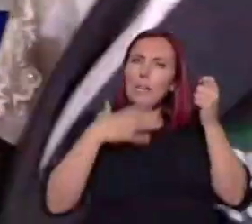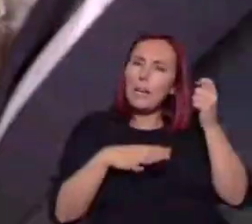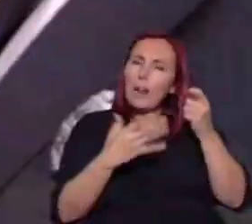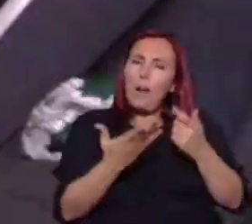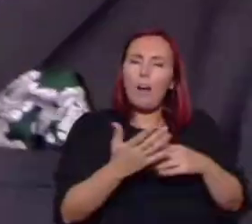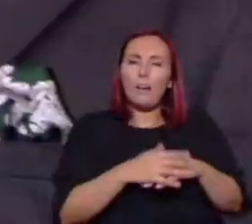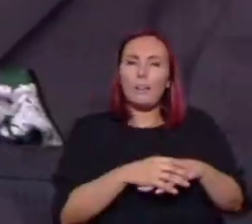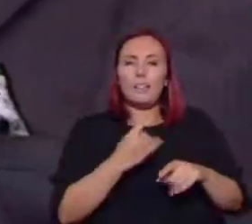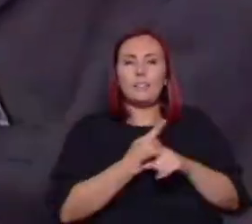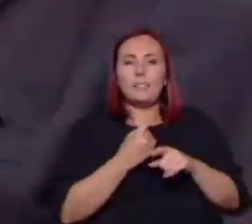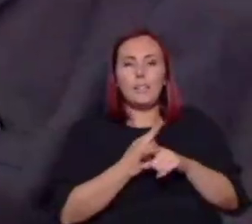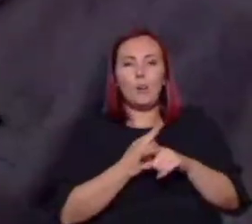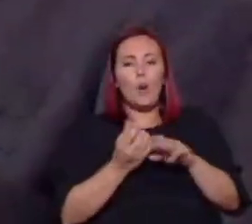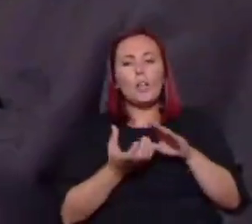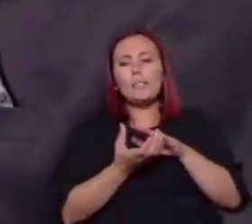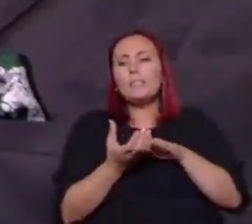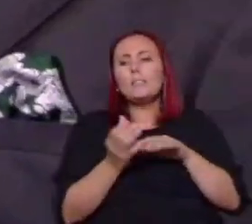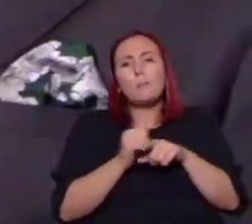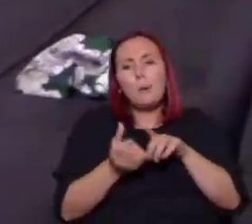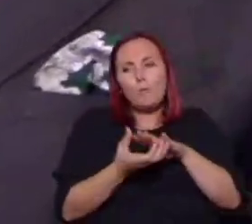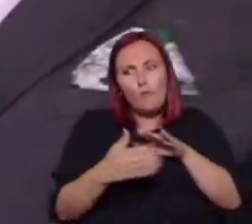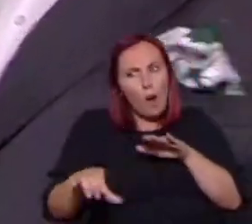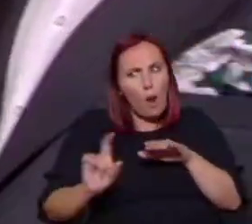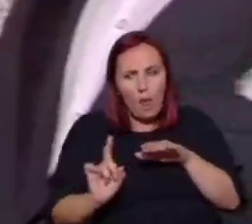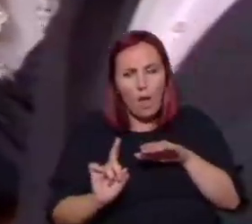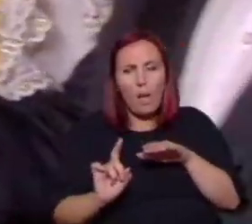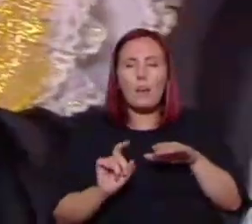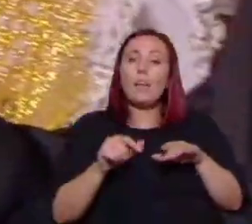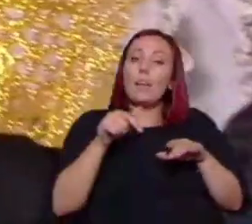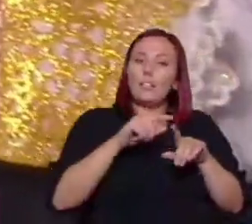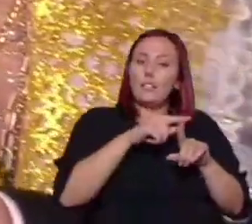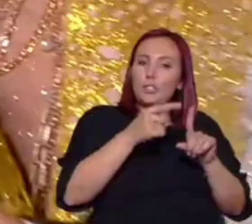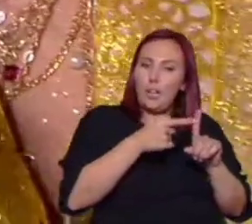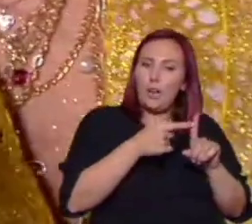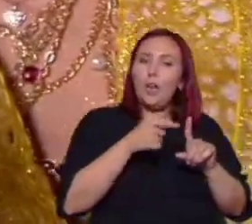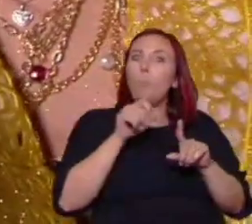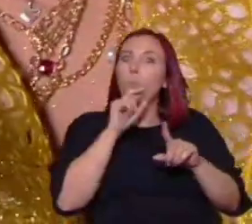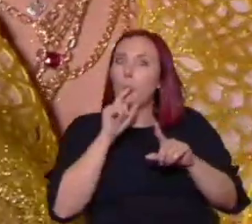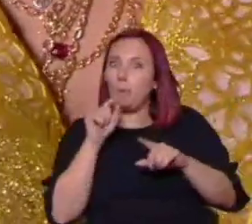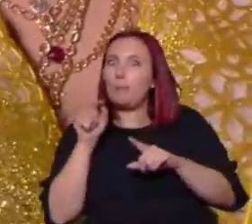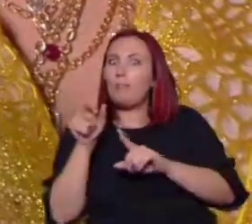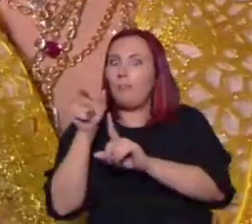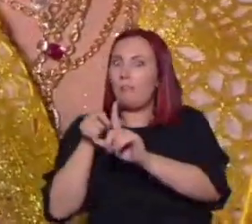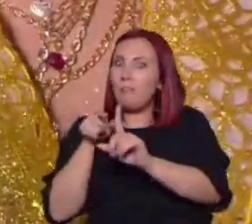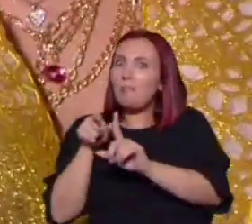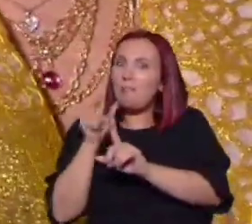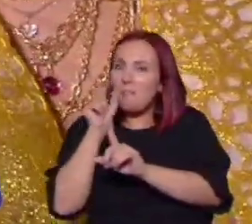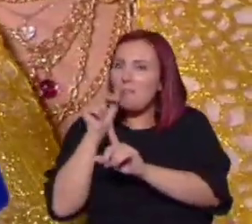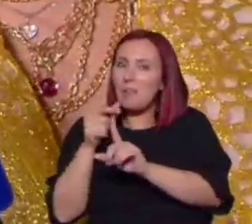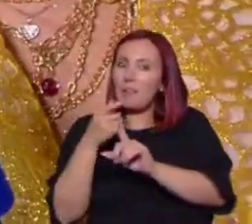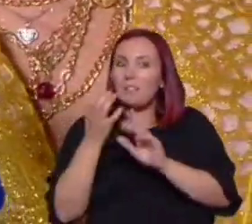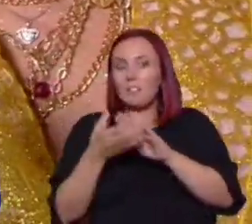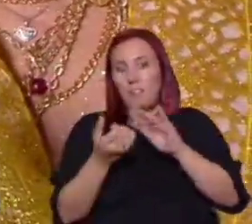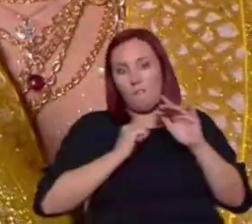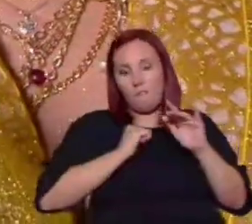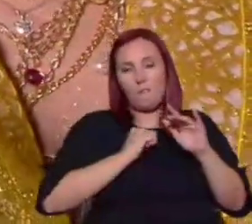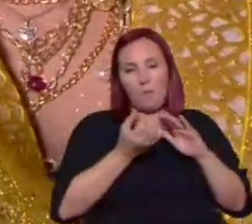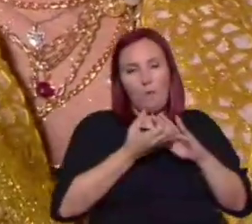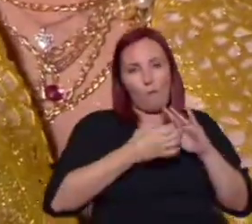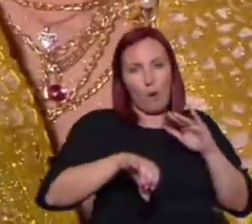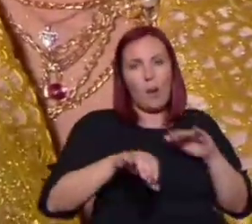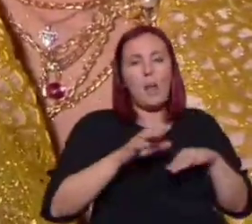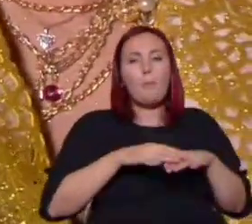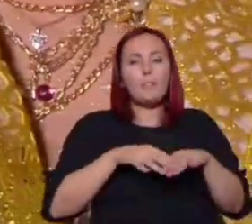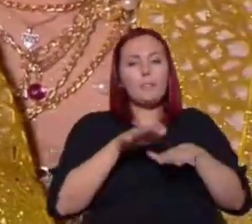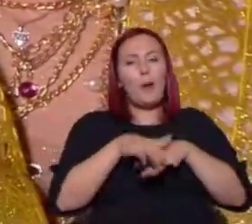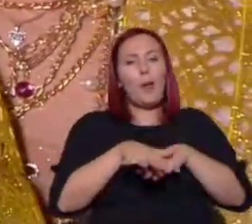Salomé, não vais descalçar este ano? Eu não vou descalçar este Espero ano, se calhar é ele que me descalça a mim, logo vamos ver. Espero mas bem. Descer à avenida é aquele frio